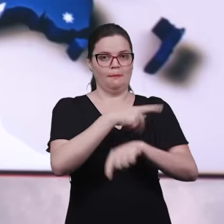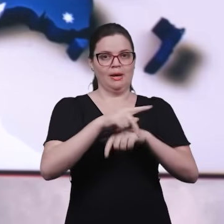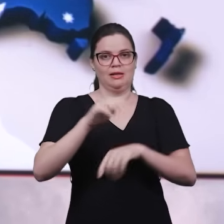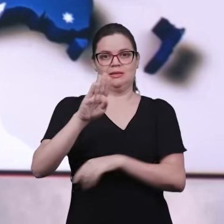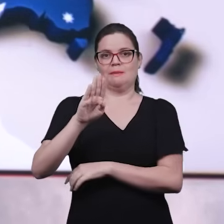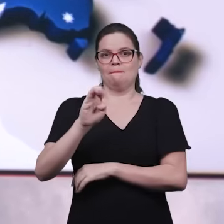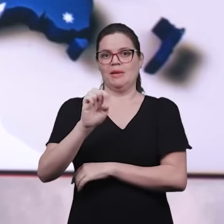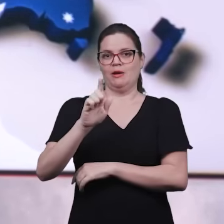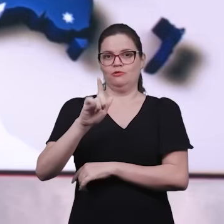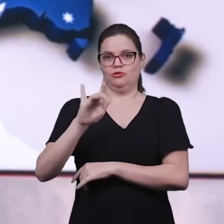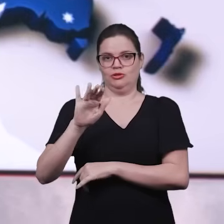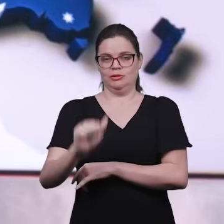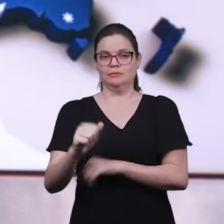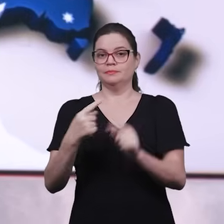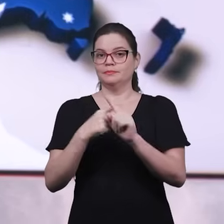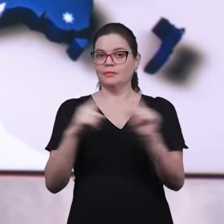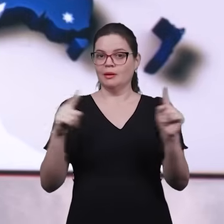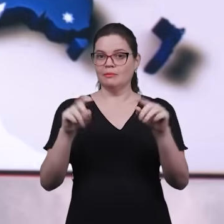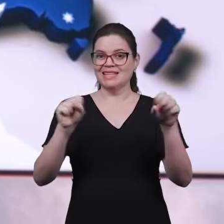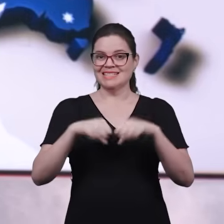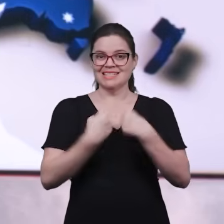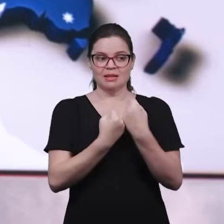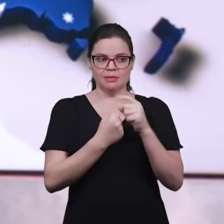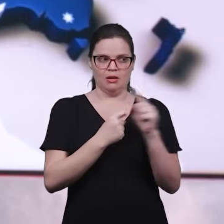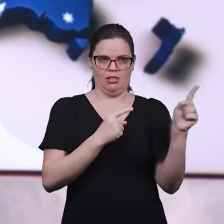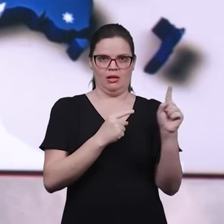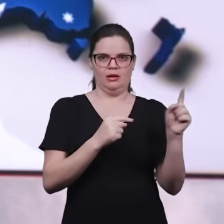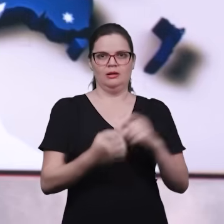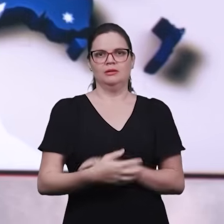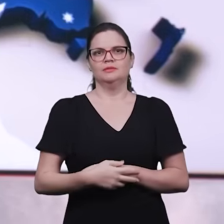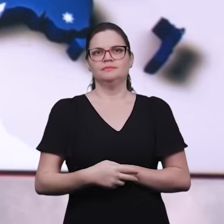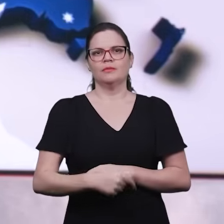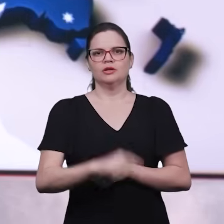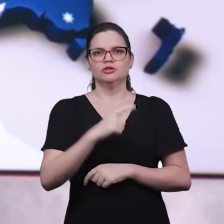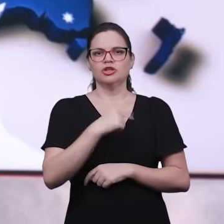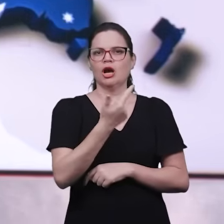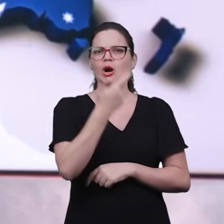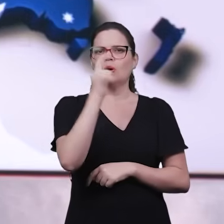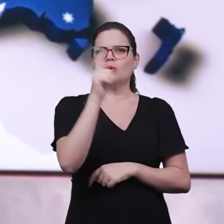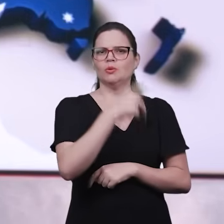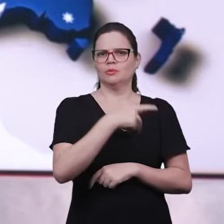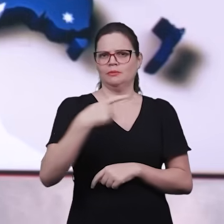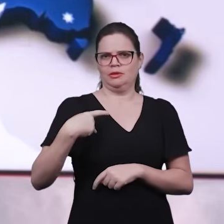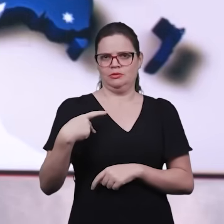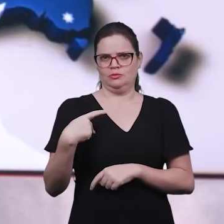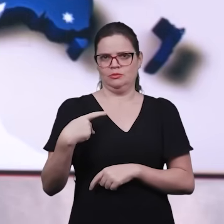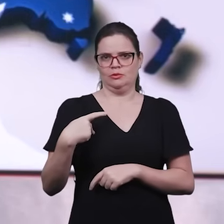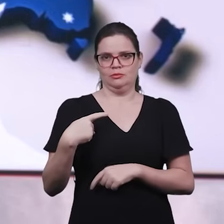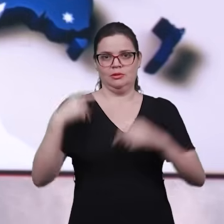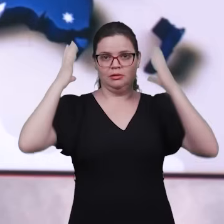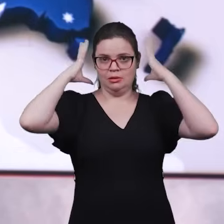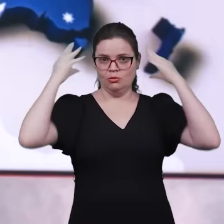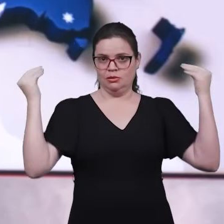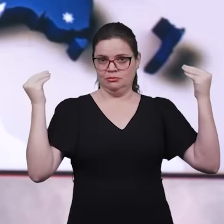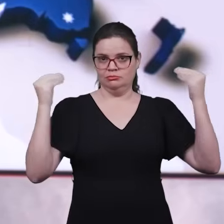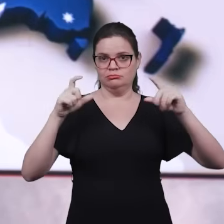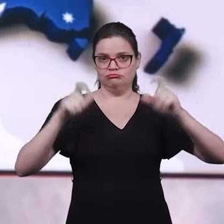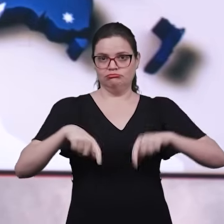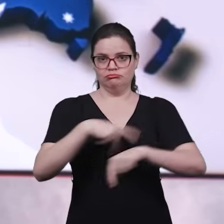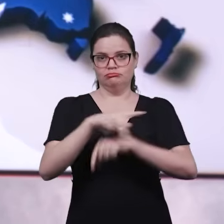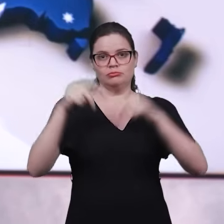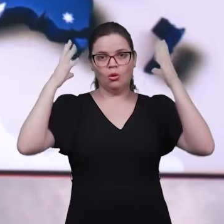Bélgica. Mas, nesse seminário, tinha um pastor da